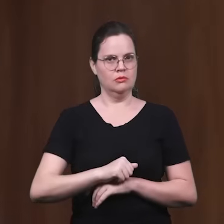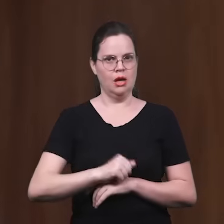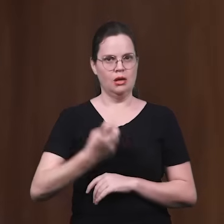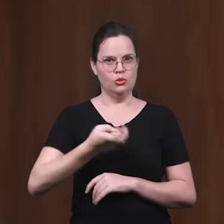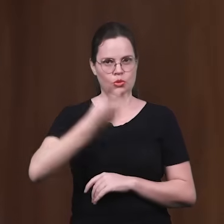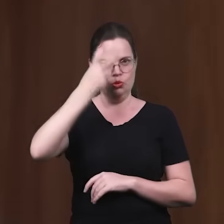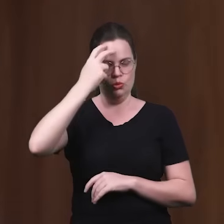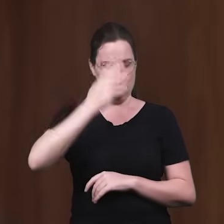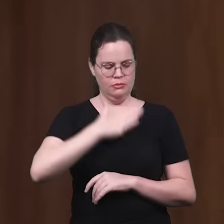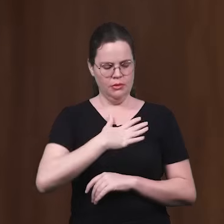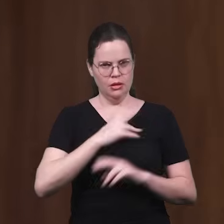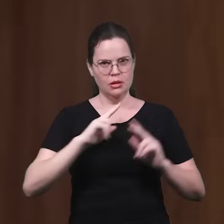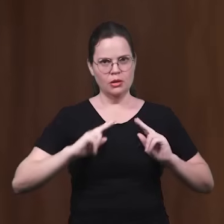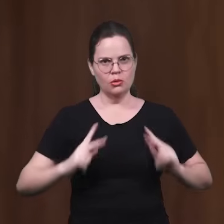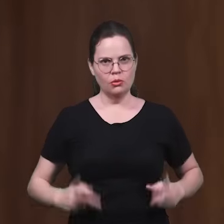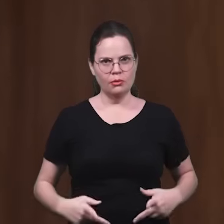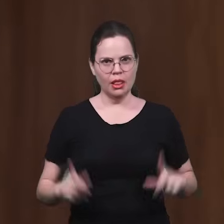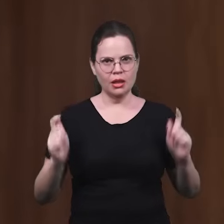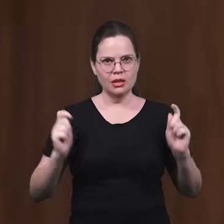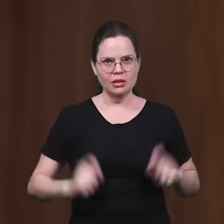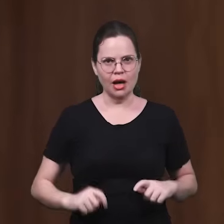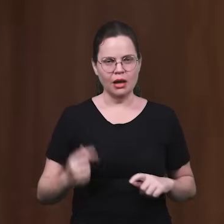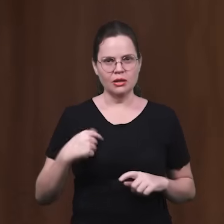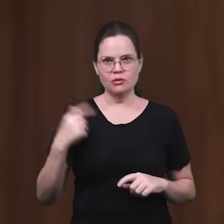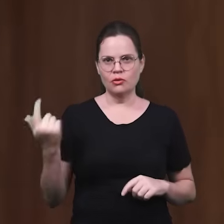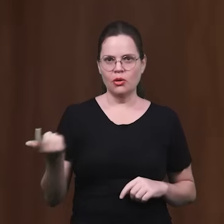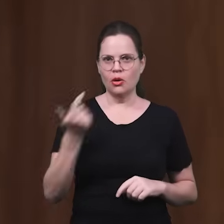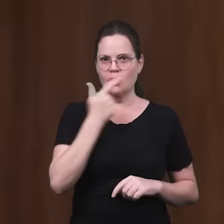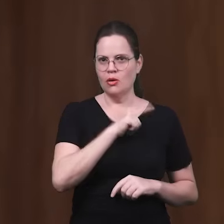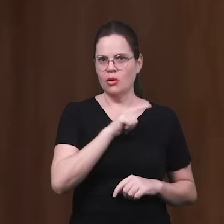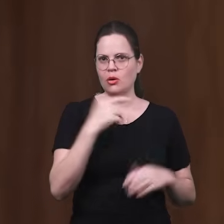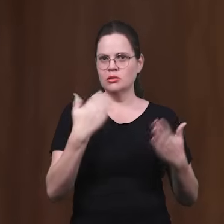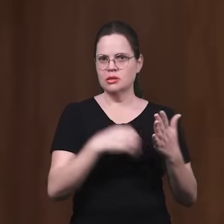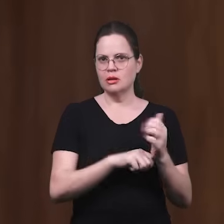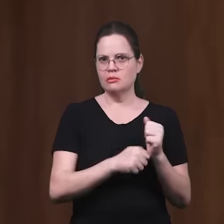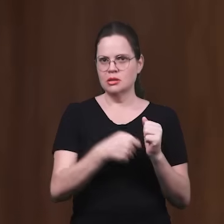humana que vai fazê-lo descobrir os